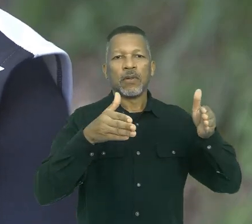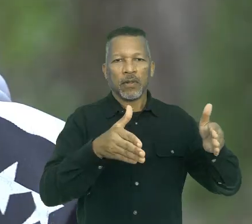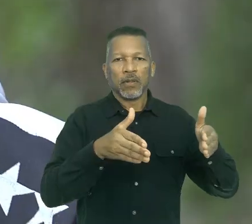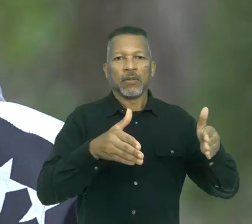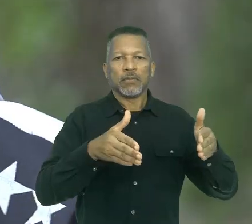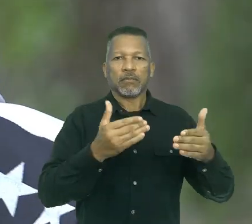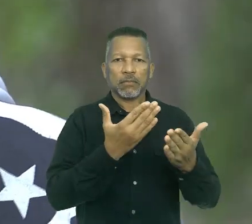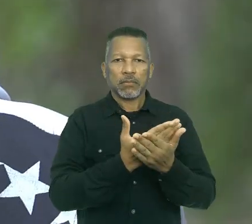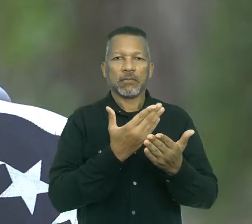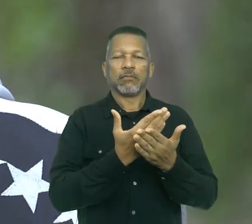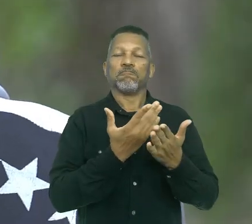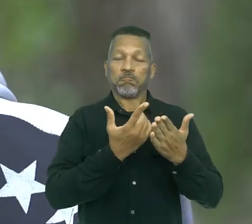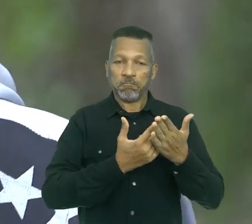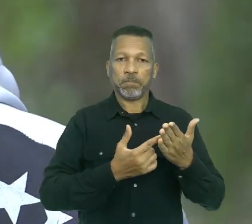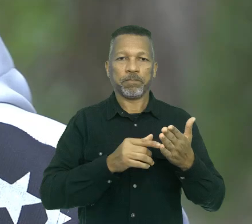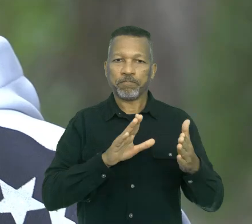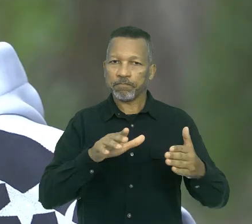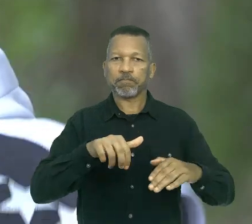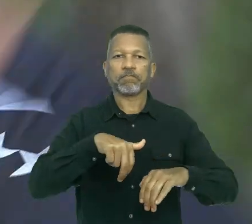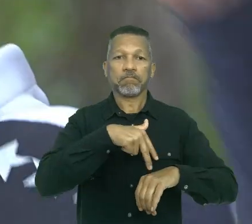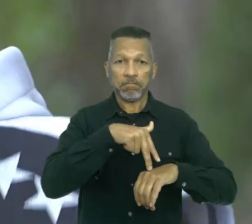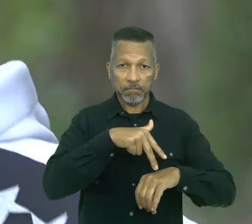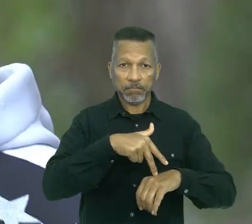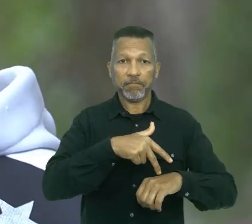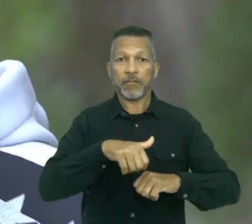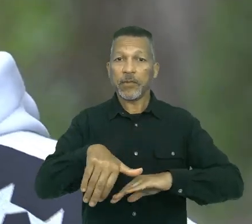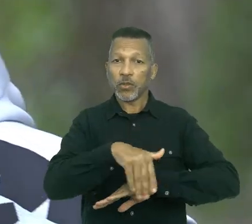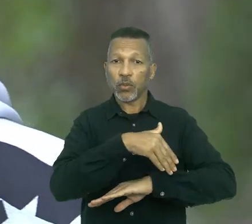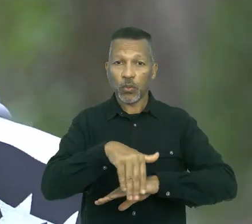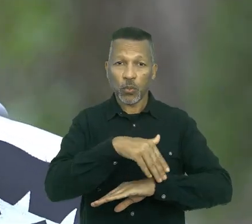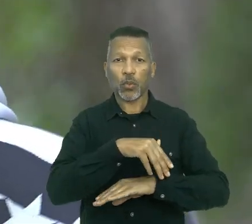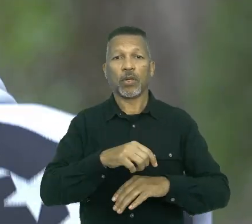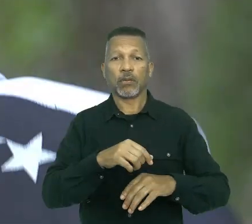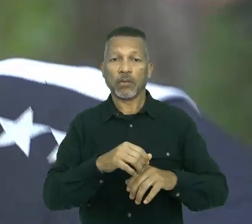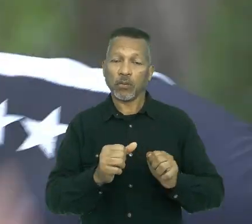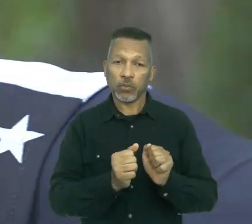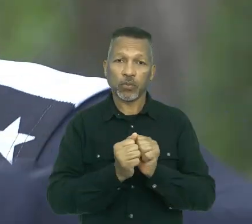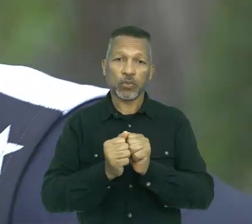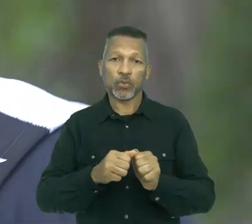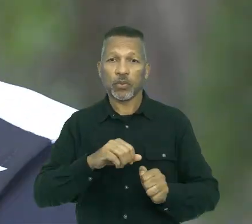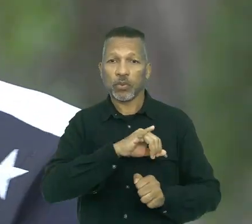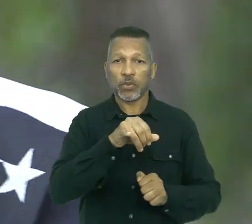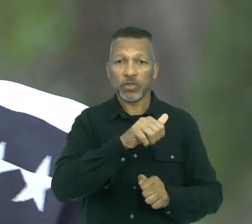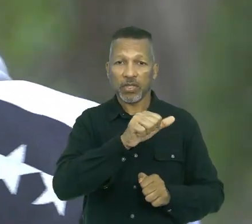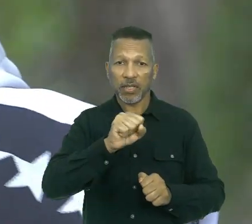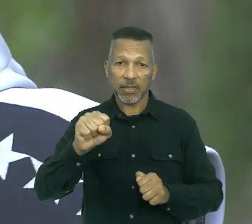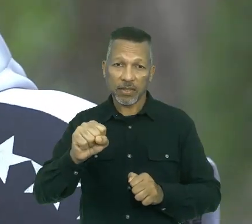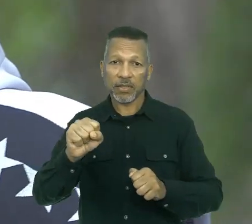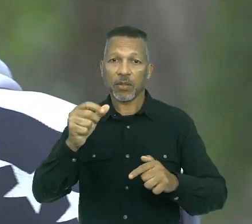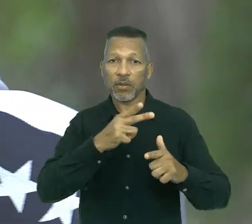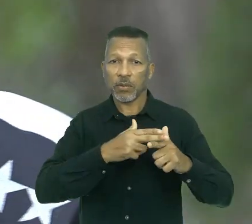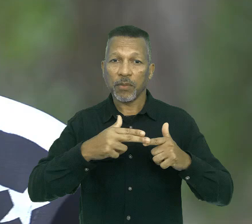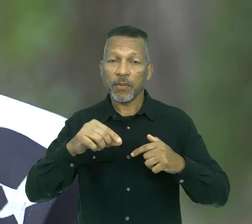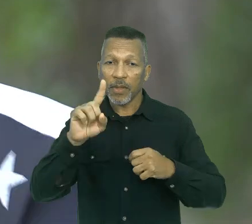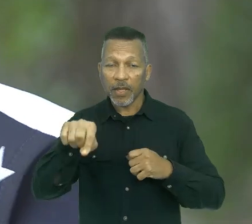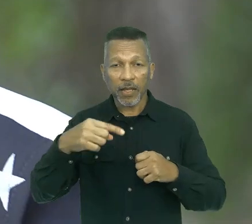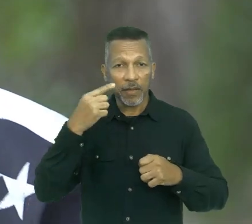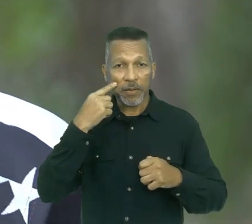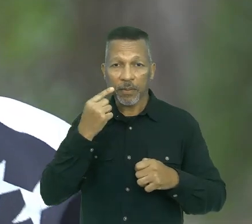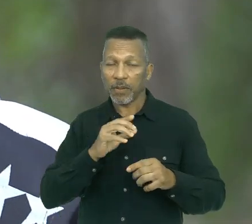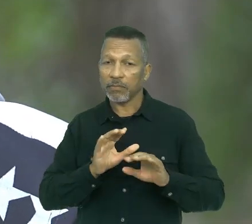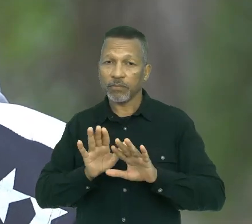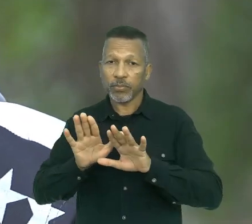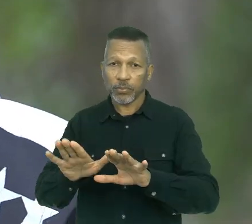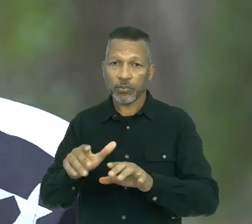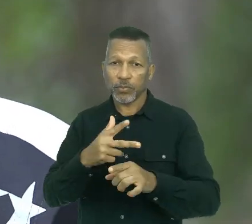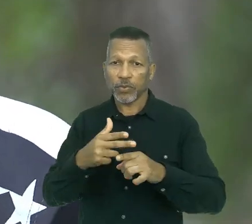comecei a estudar. Começou a dedicar mais à dança de rua, né? A Liliane com o jazz, o contemporâneo, e eu larguei um pouquinho o contemporâneo, fiquei muito